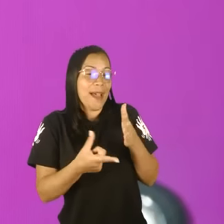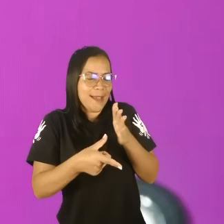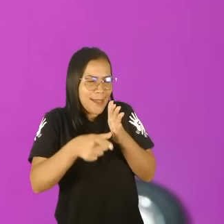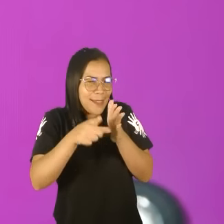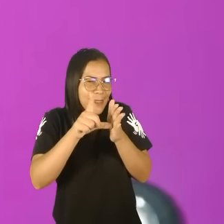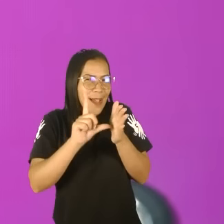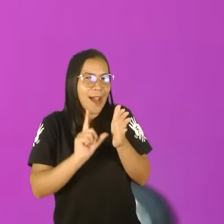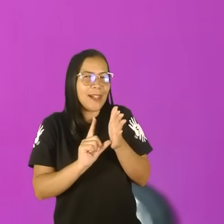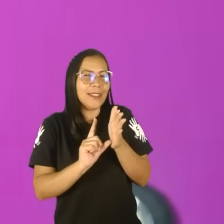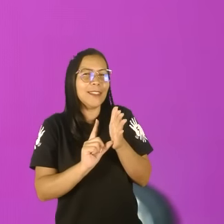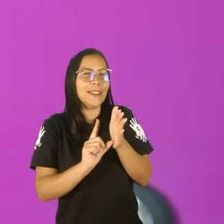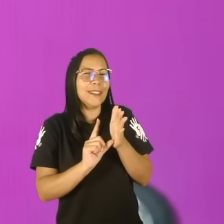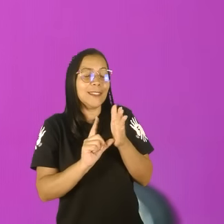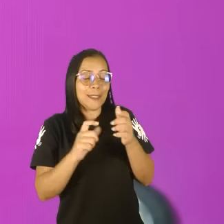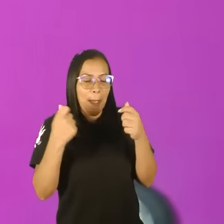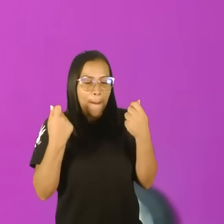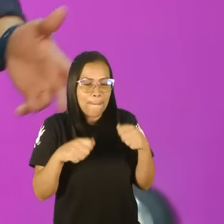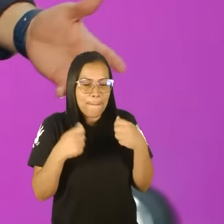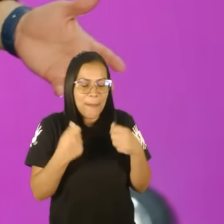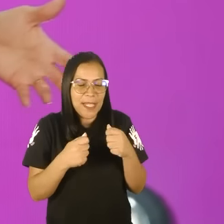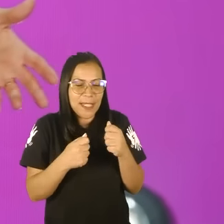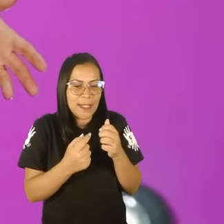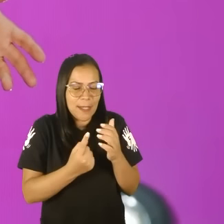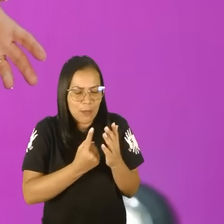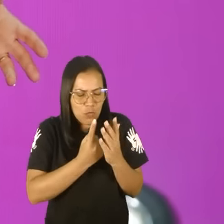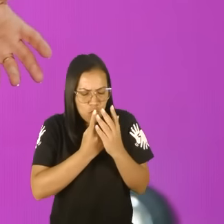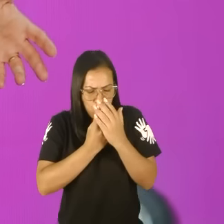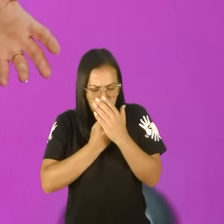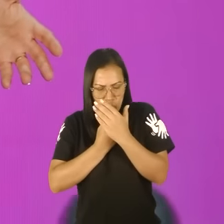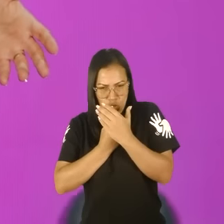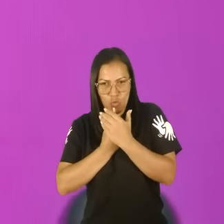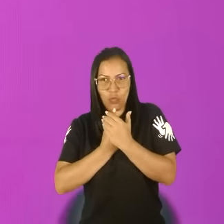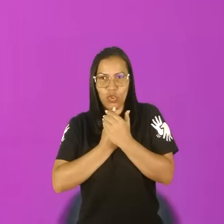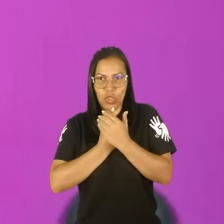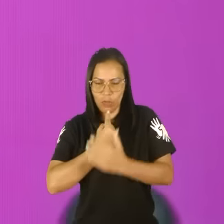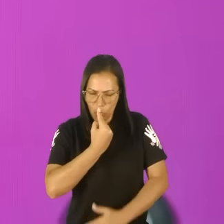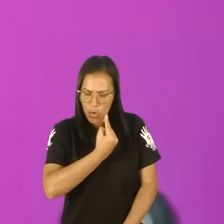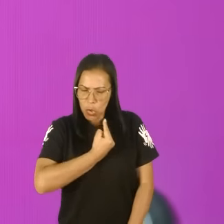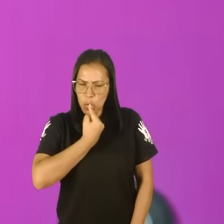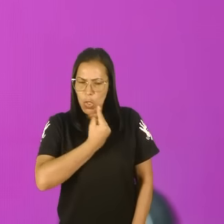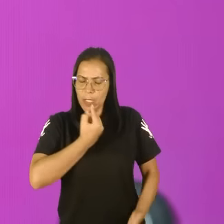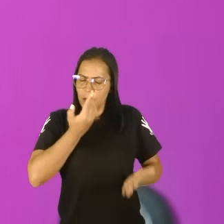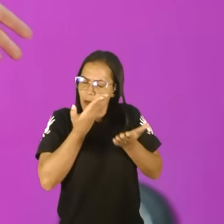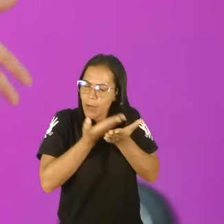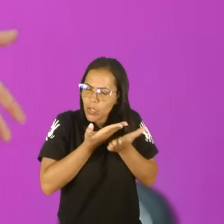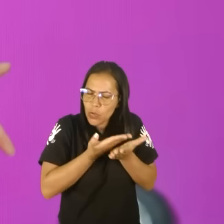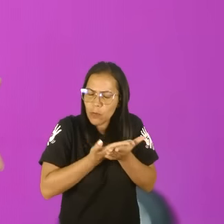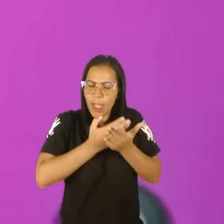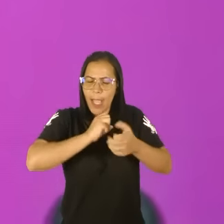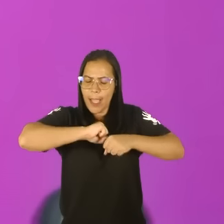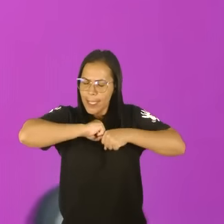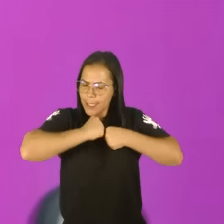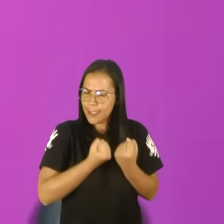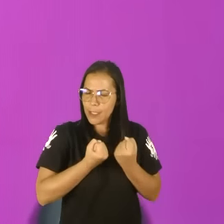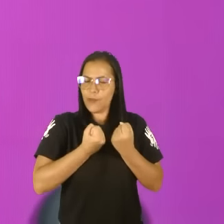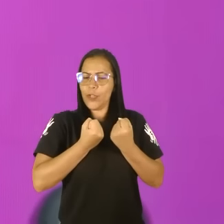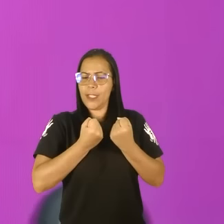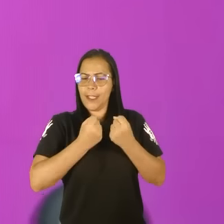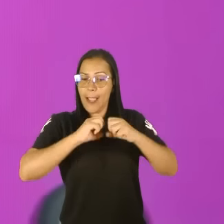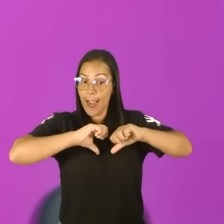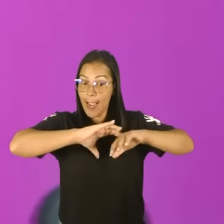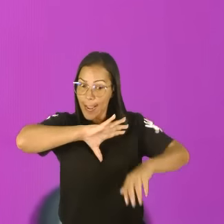Deus trabalha com preparação. Grandes homens da Bíblia, a gente vê isso. João Batista, acabei de dizer,